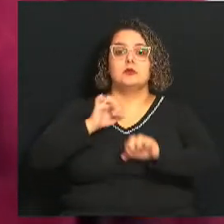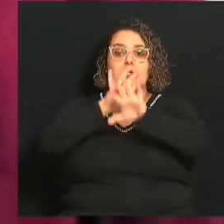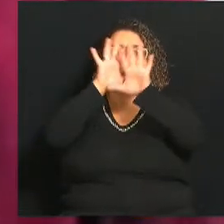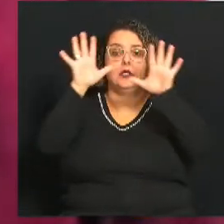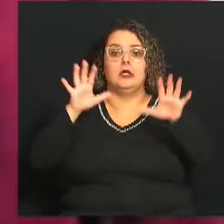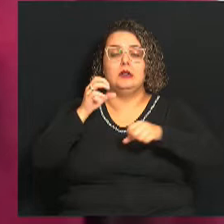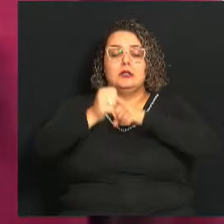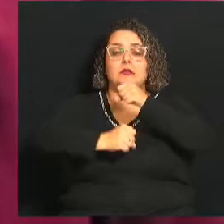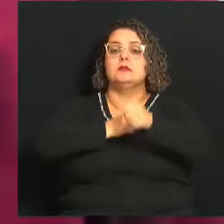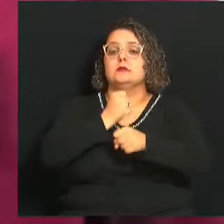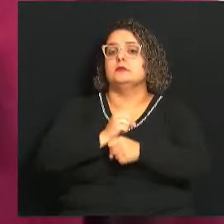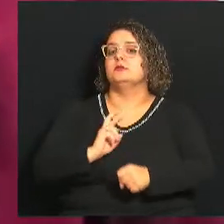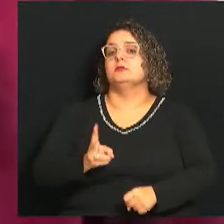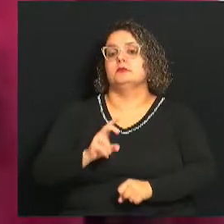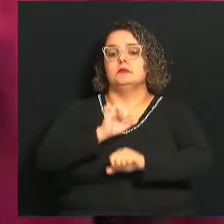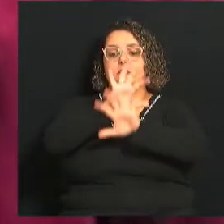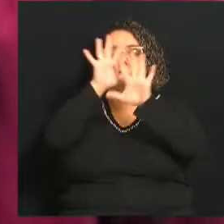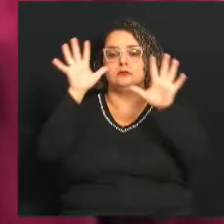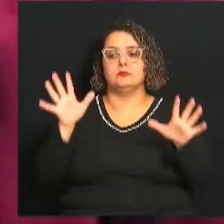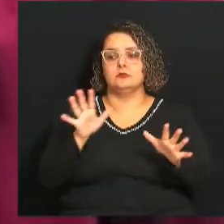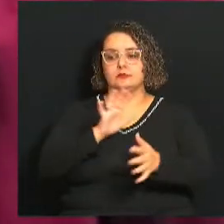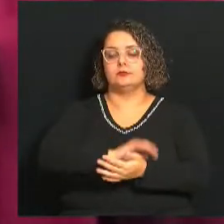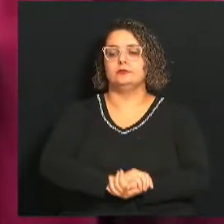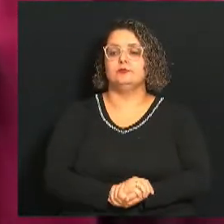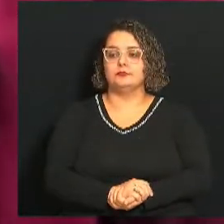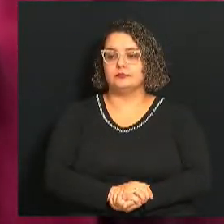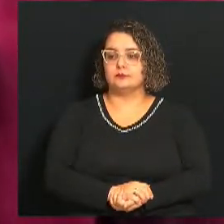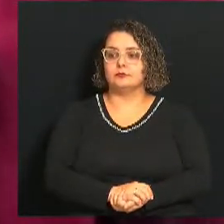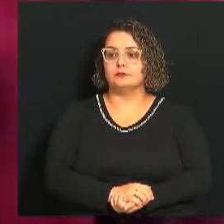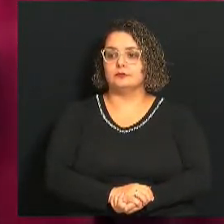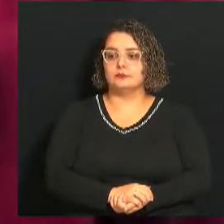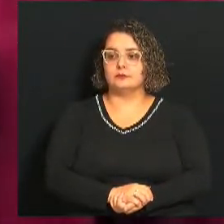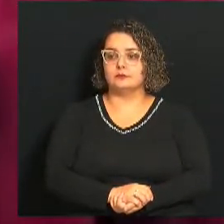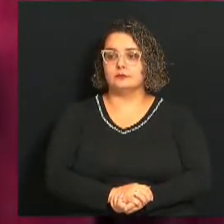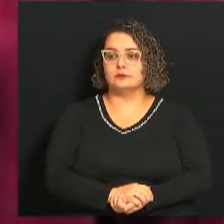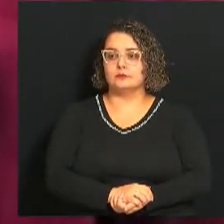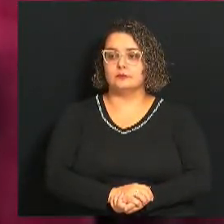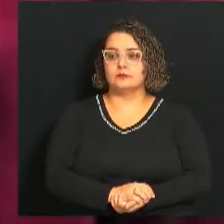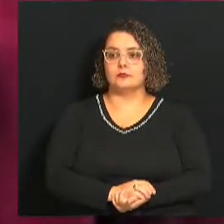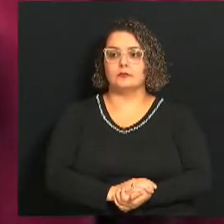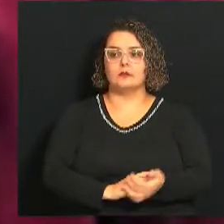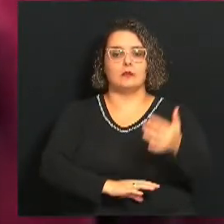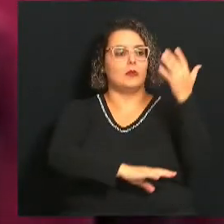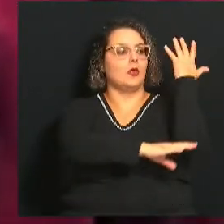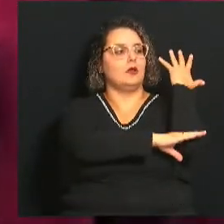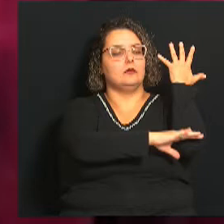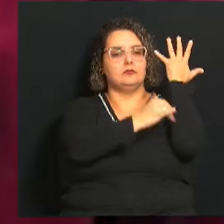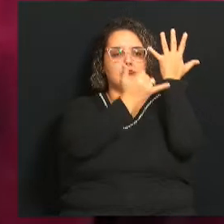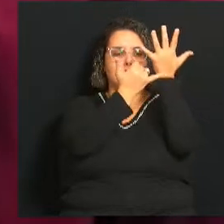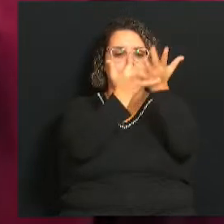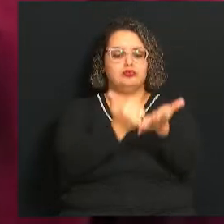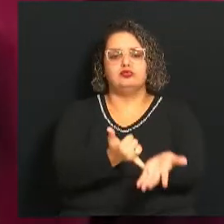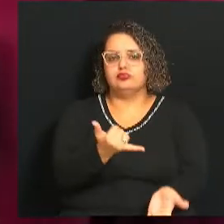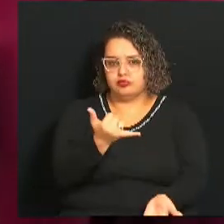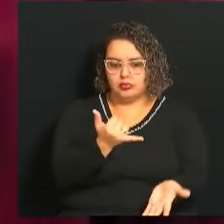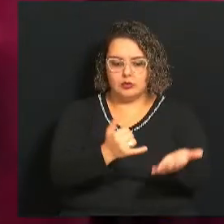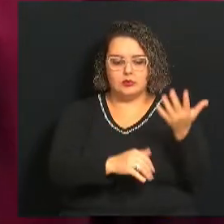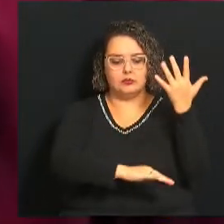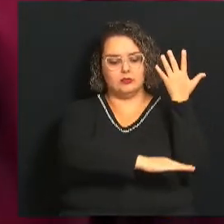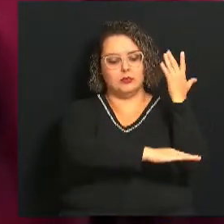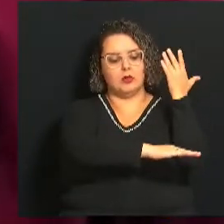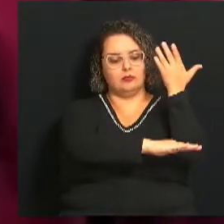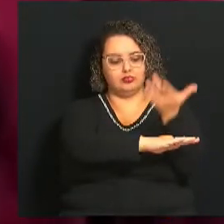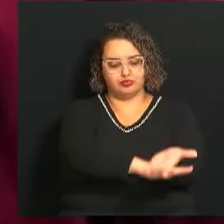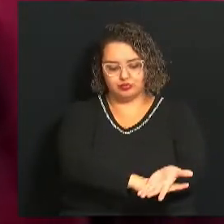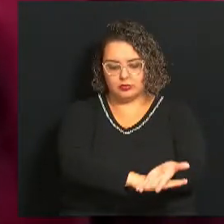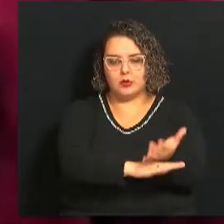que passa. Quer seja por cair, derrubar árvores sobre a rede, sobre veículos, sobre